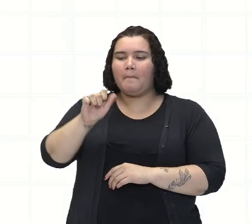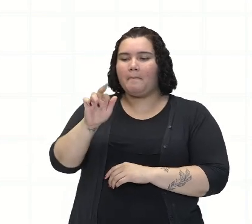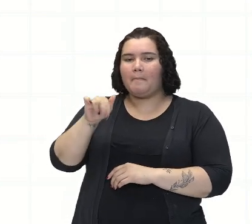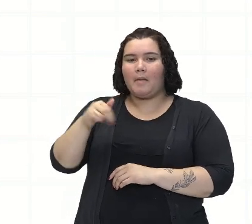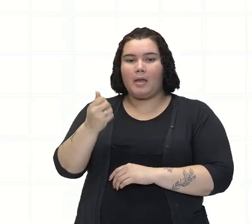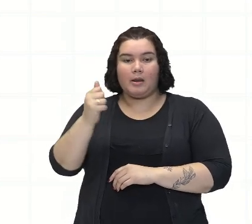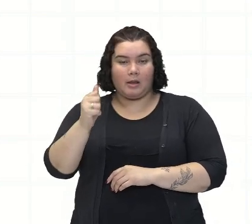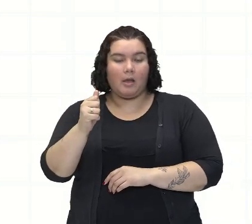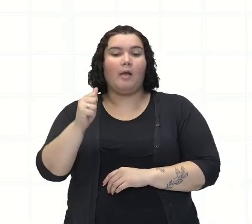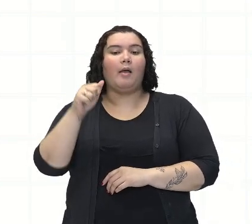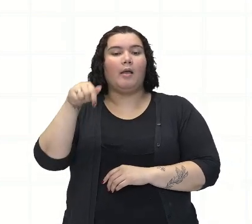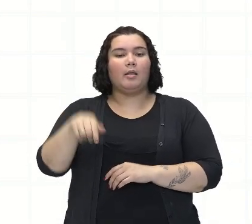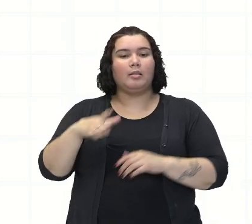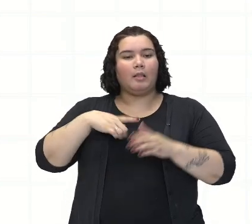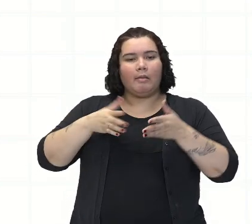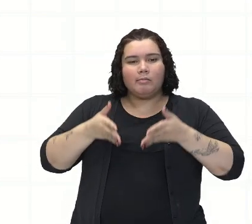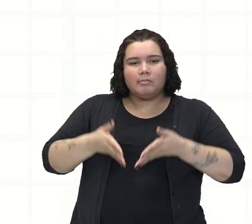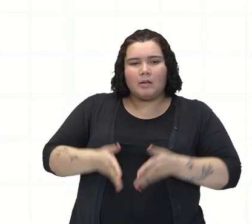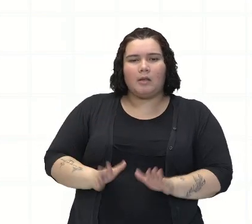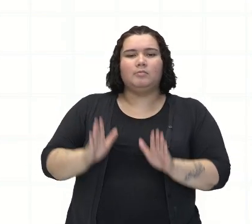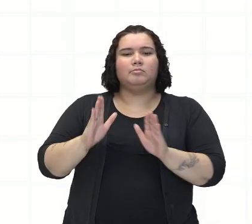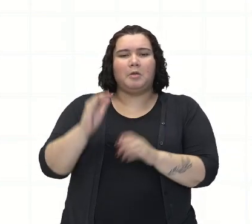nascera já muito para miúda,